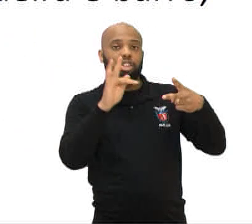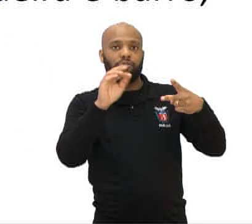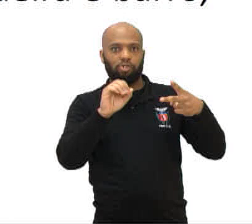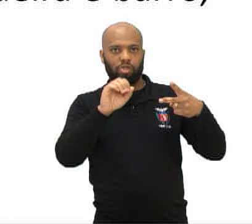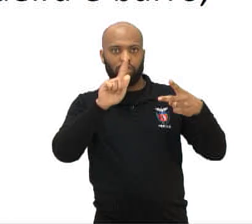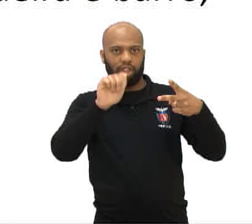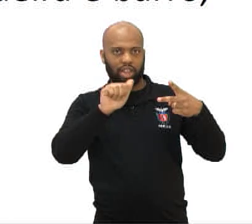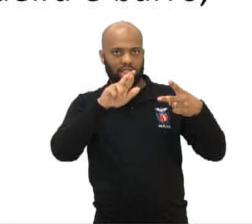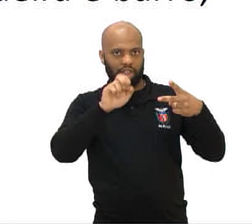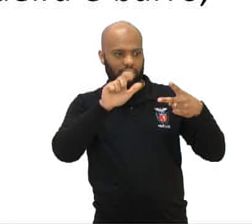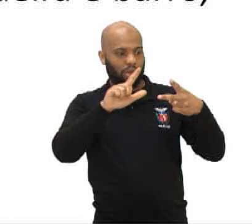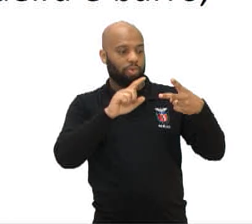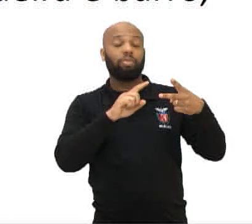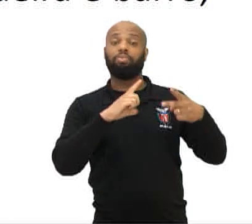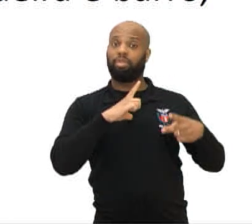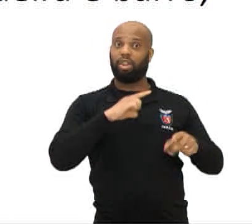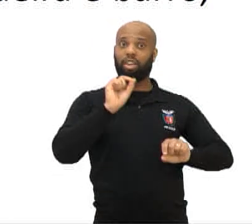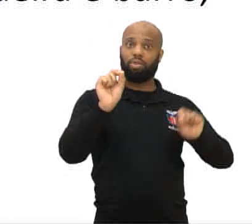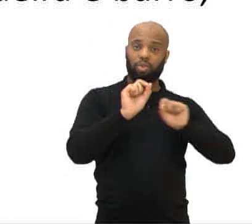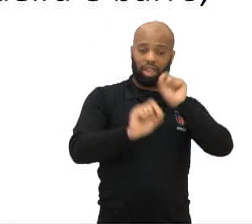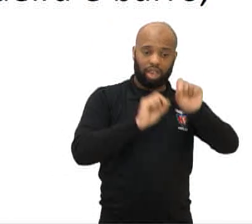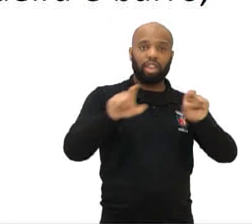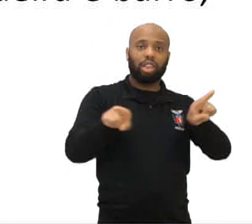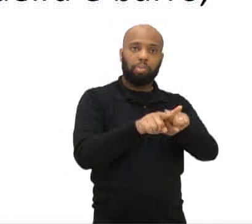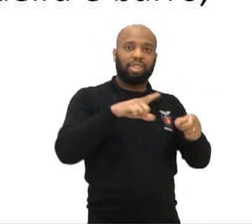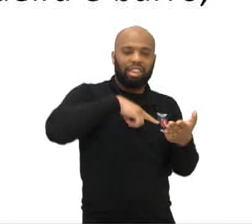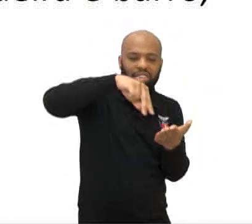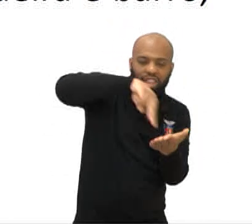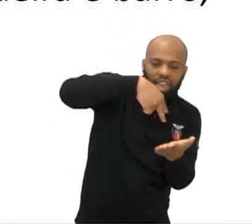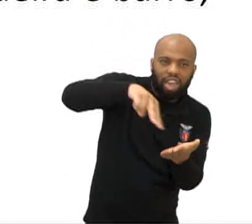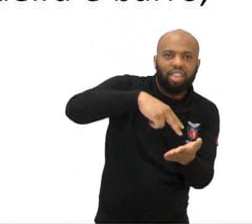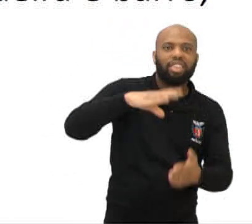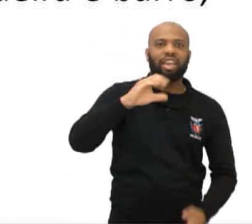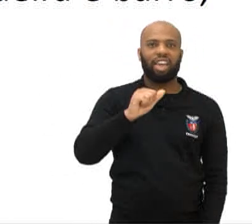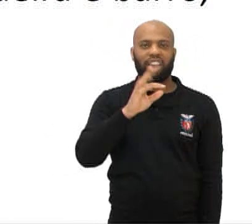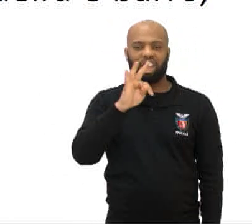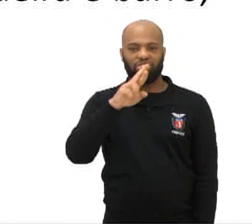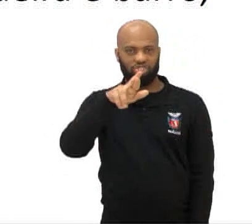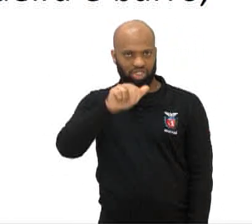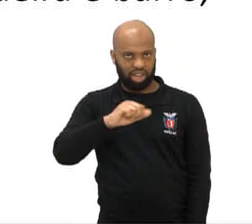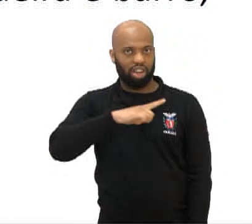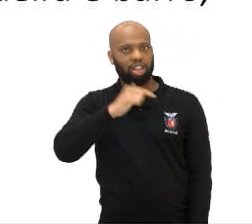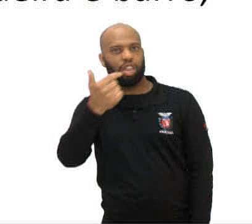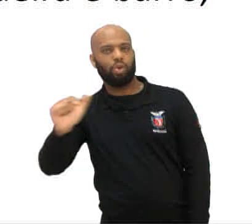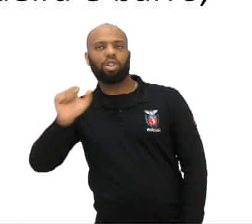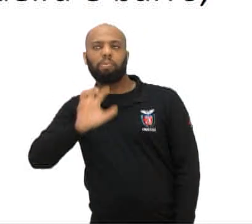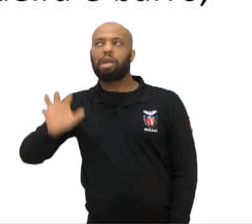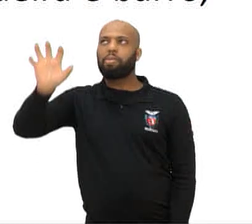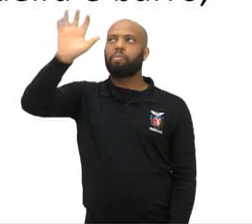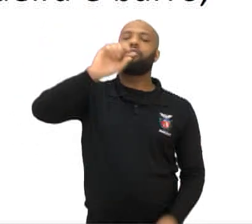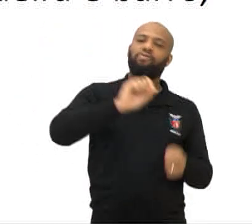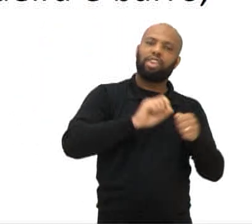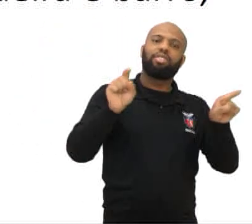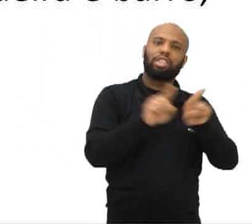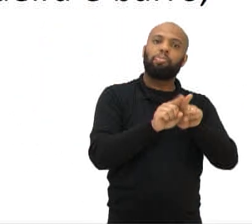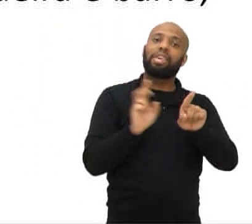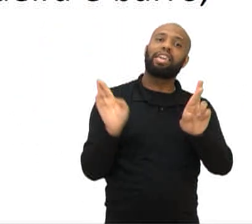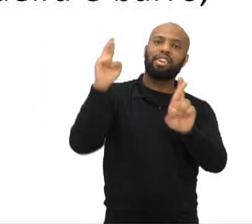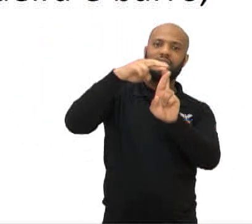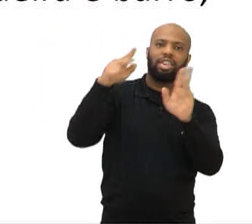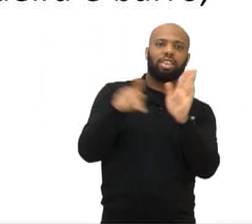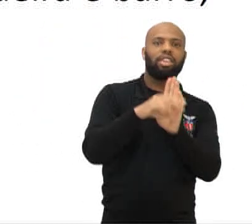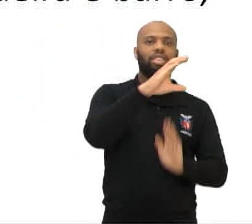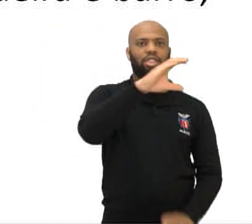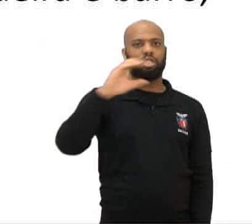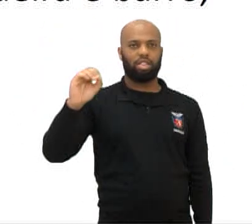nós vamos ter a catira, que é muito conhecida e difundida, inclusive para outras partes do Brasil, mas que é uma referência ali do